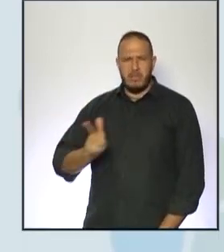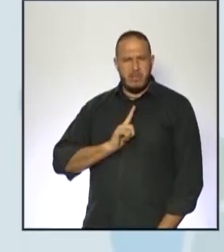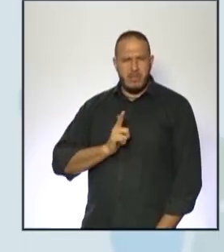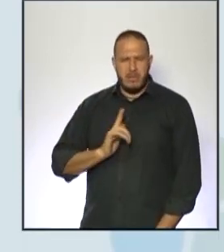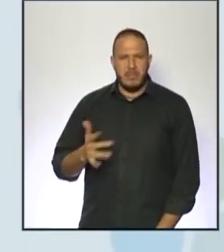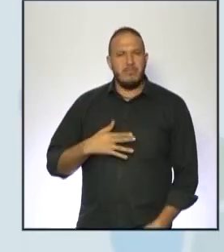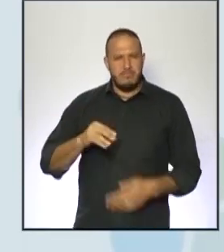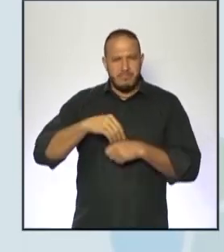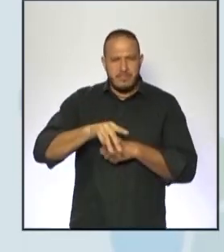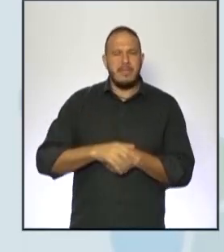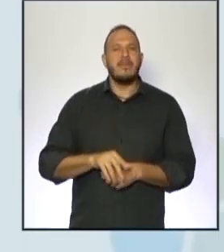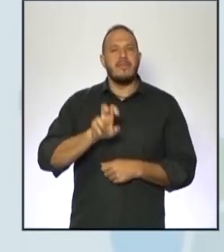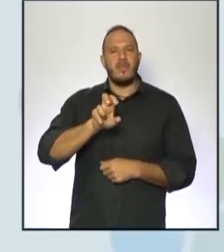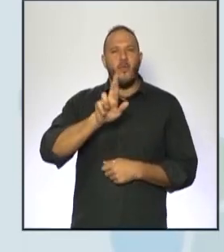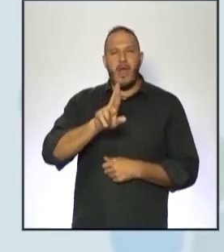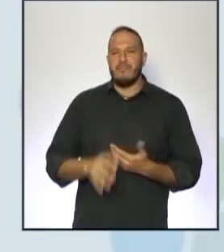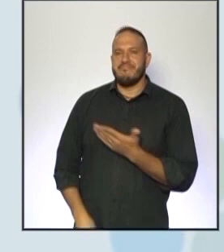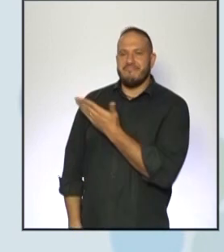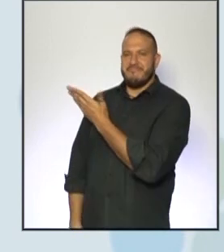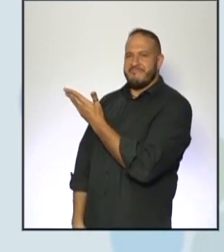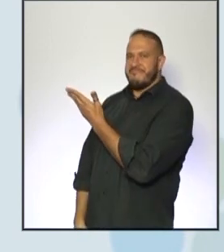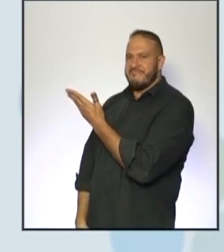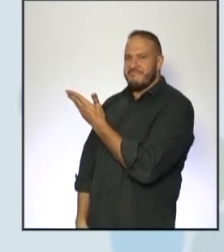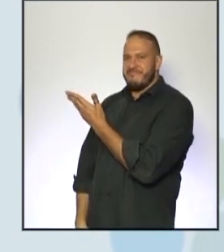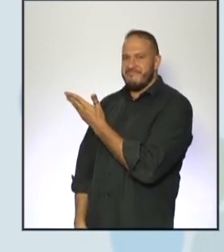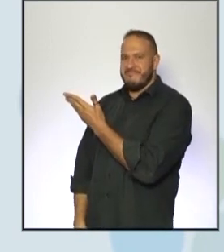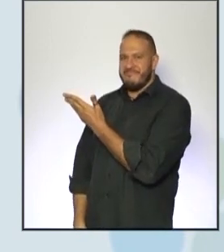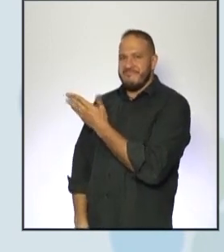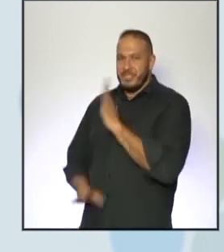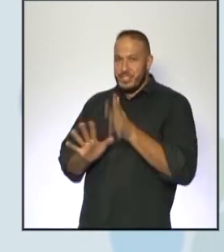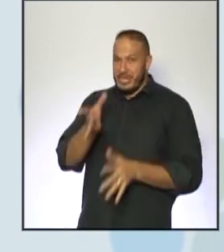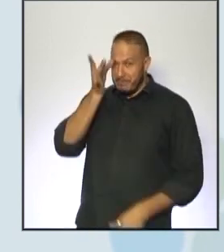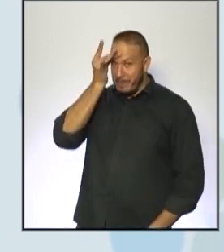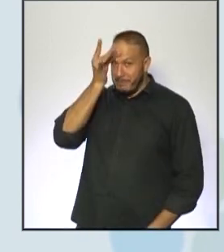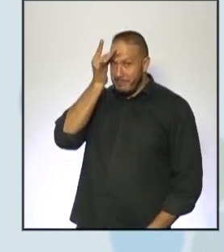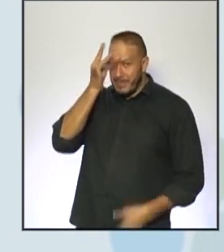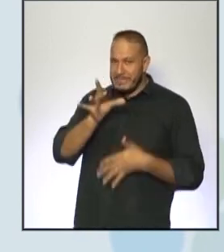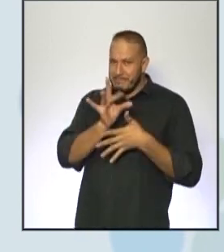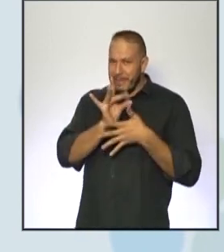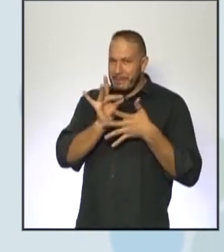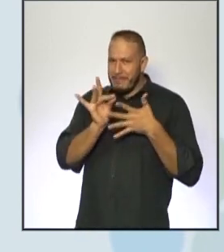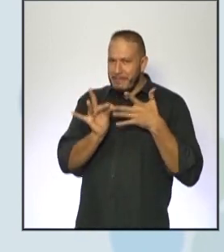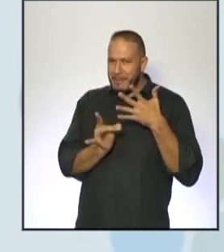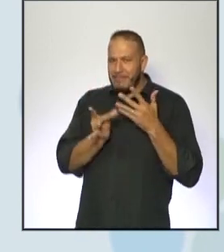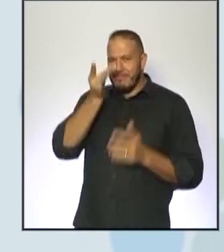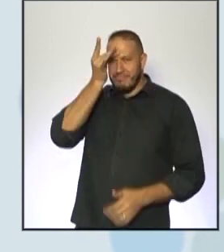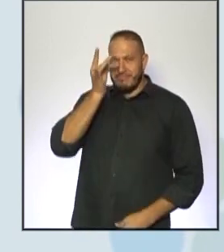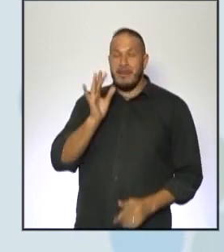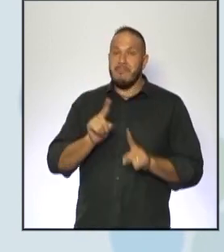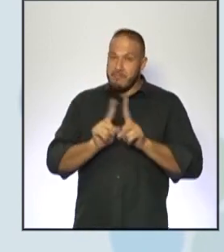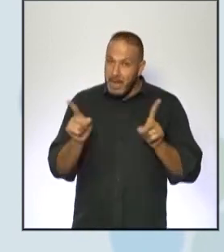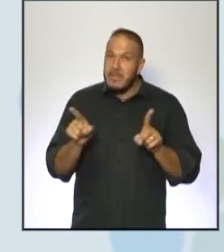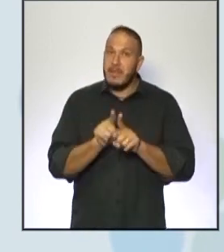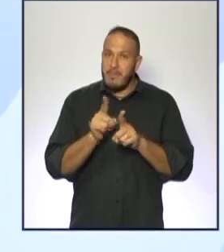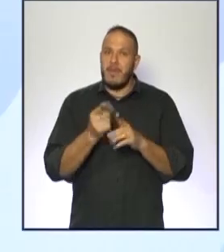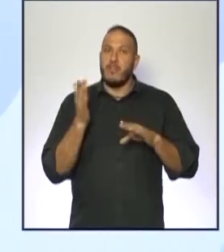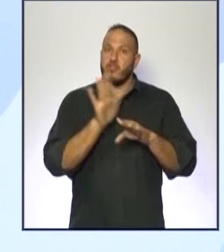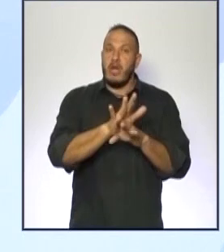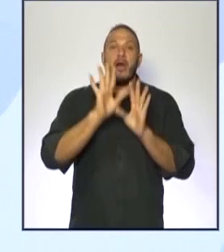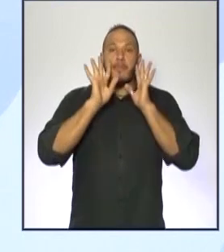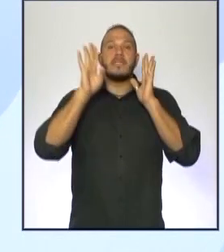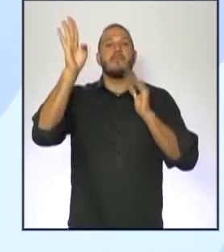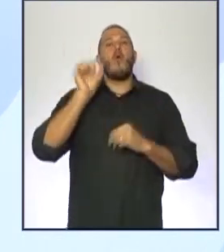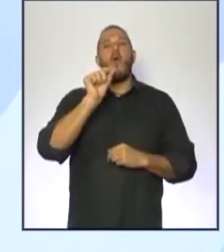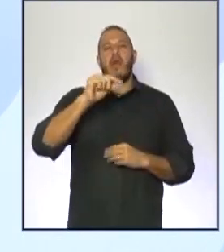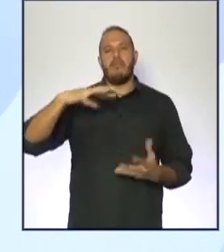dos nossos 5 R's para a gente ter de cor e salteado, mas também ajudar o nosso planeta